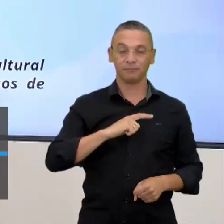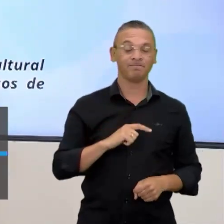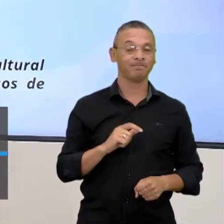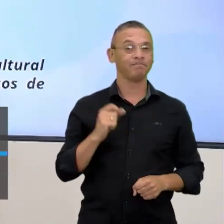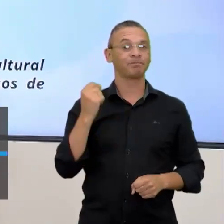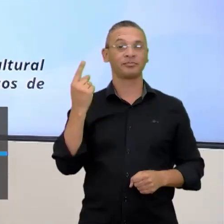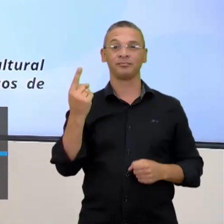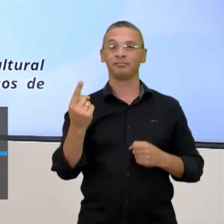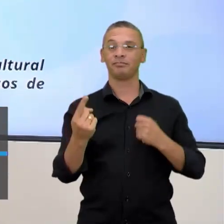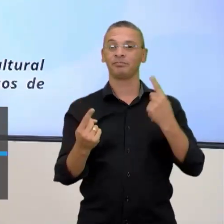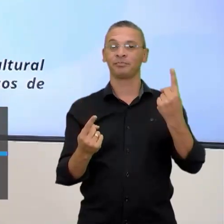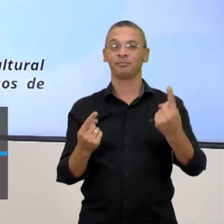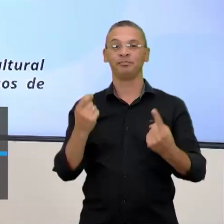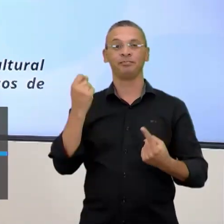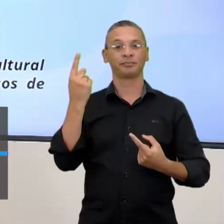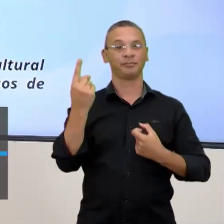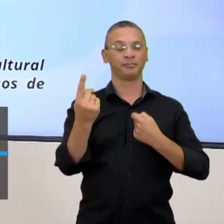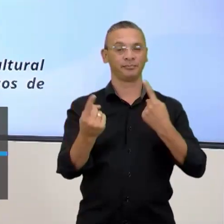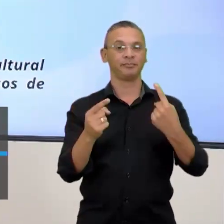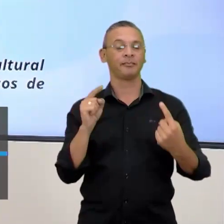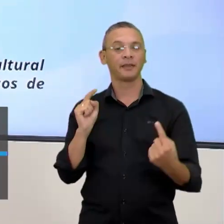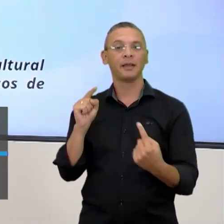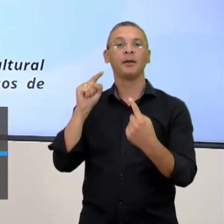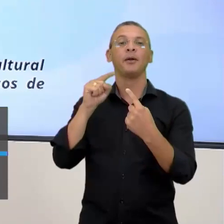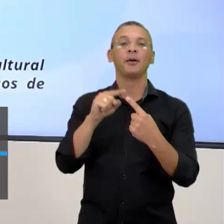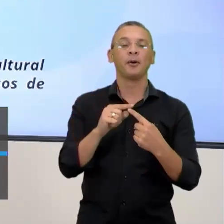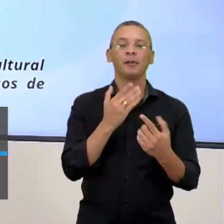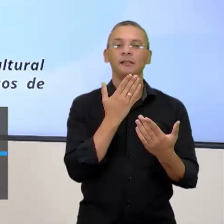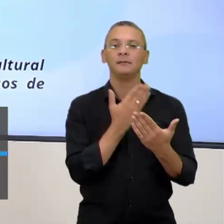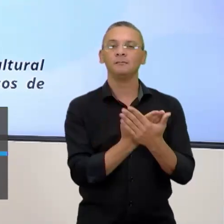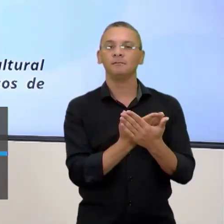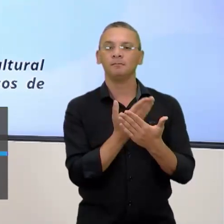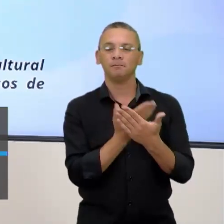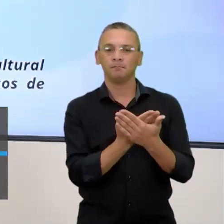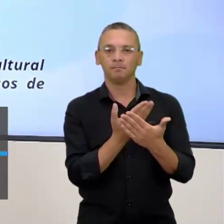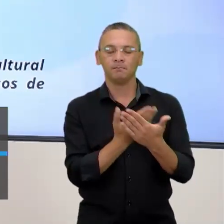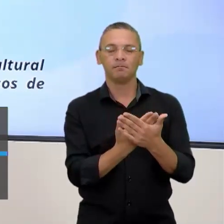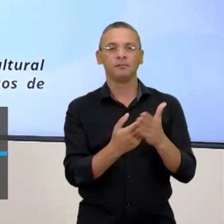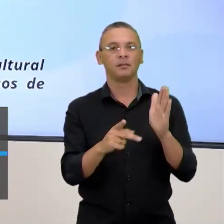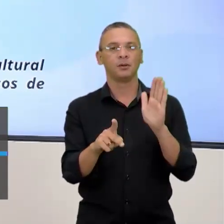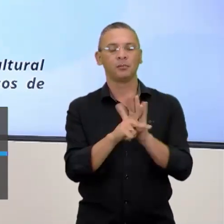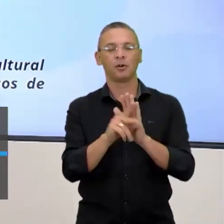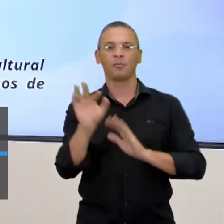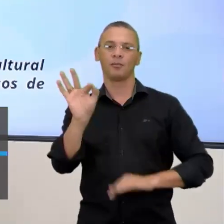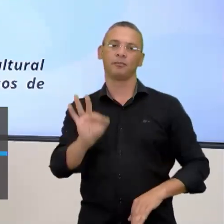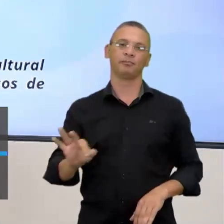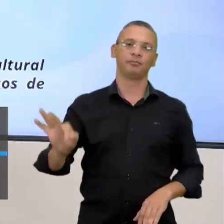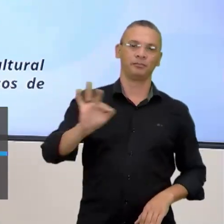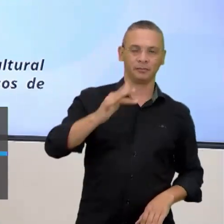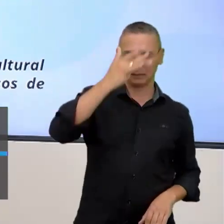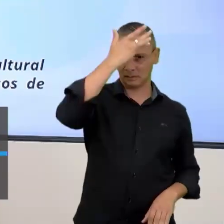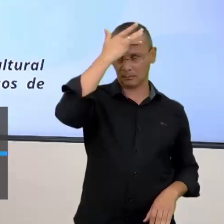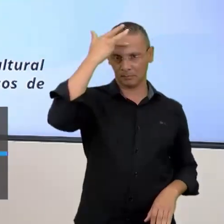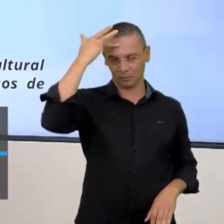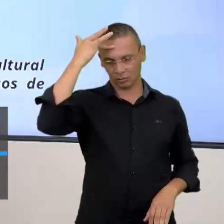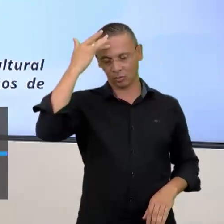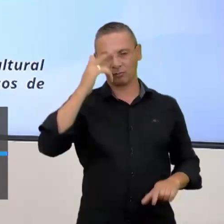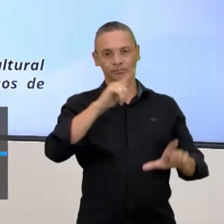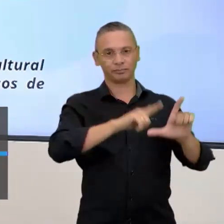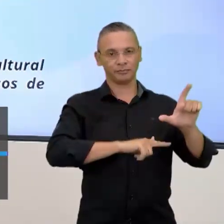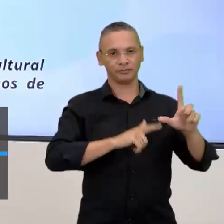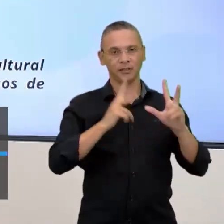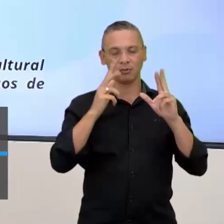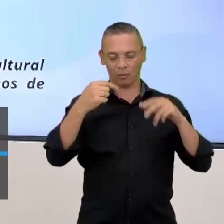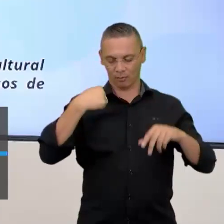uma coisa mais ligada aos estudantes, aos acadêmicos, né, aos estudantes de letras, pessoas como eu